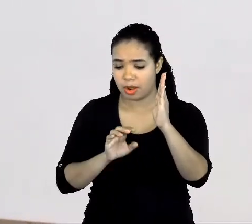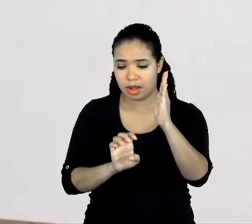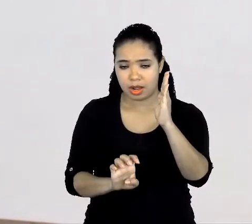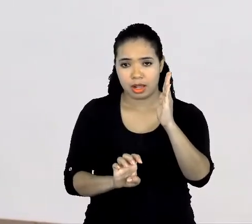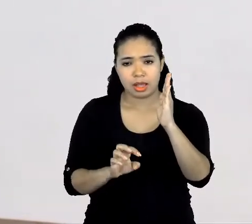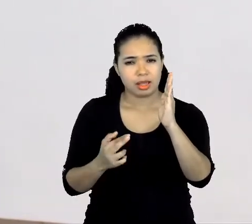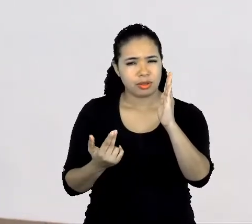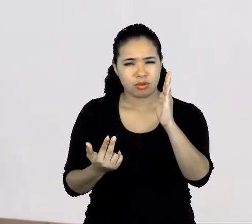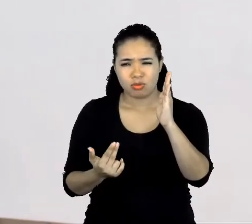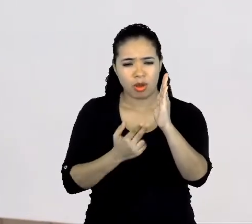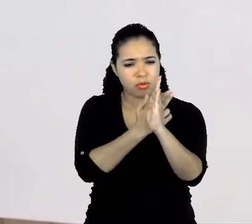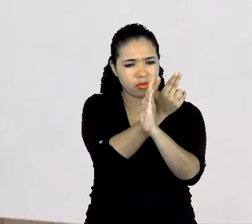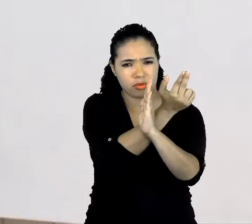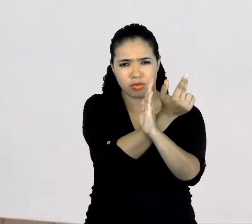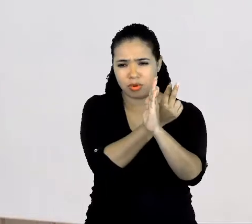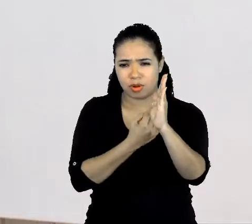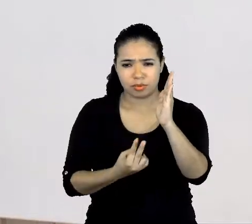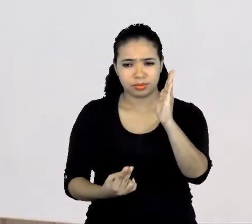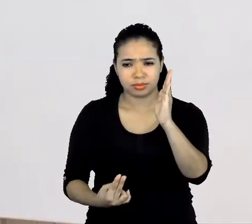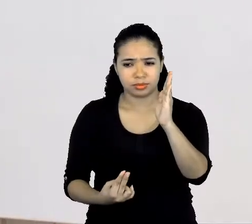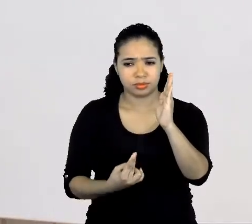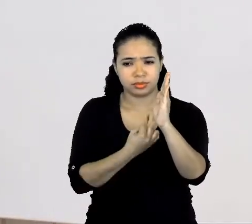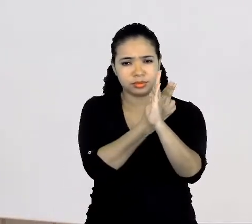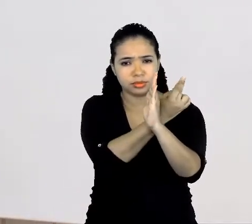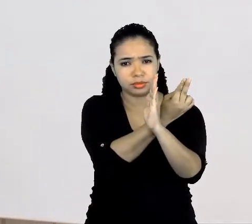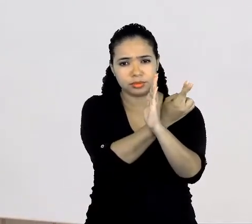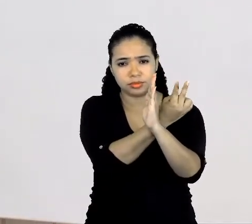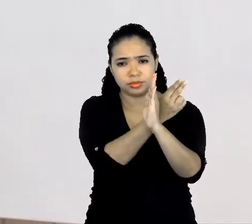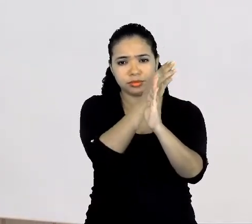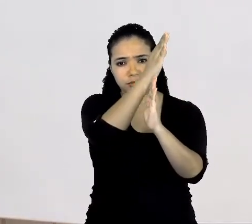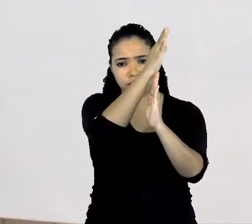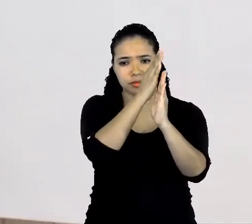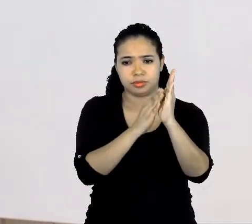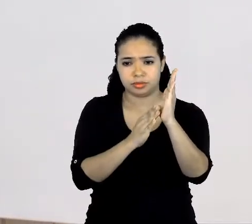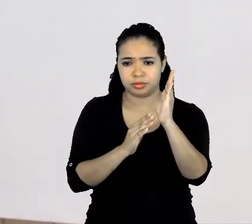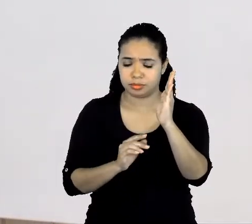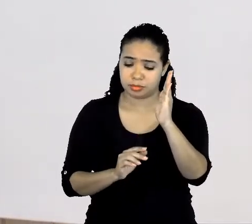mesma medida que o lado E. Primeira conclusão que eu posso chegar.